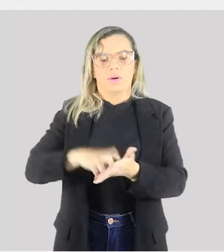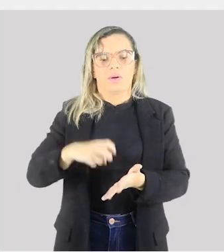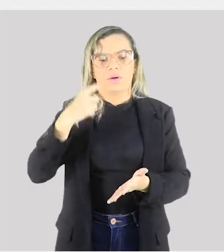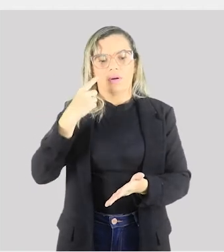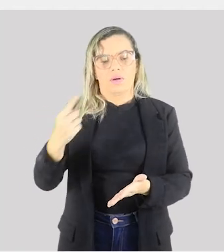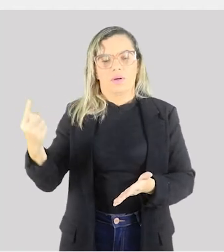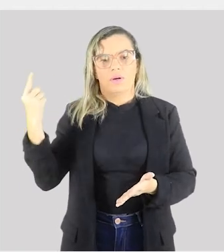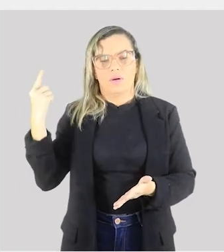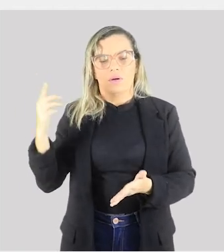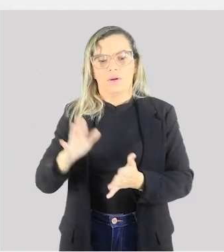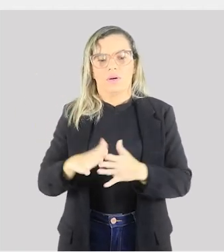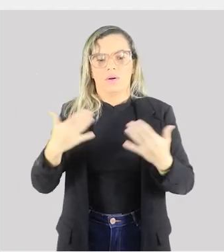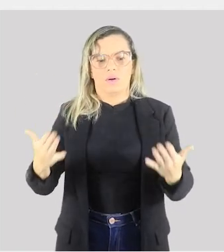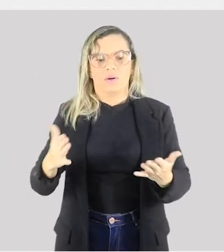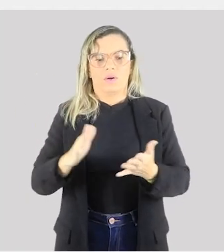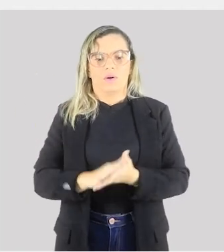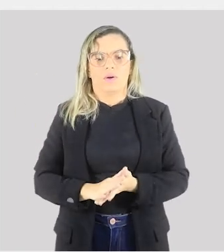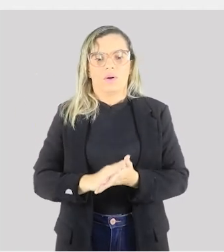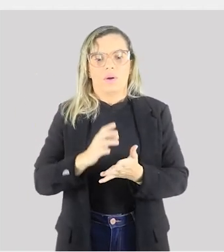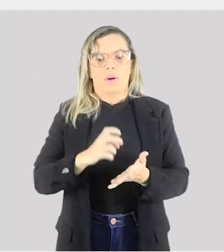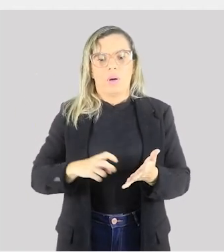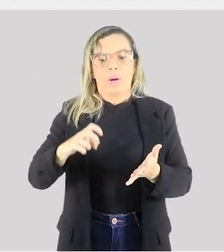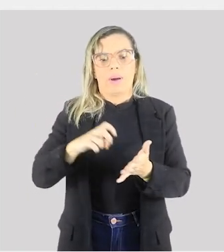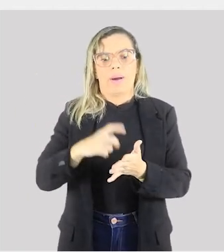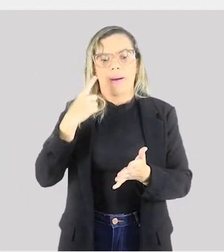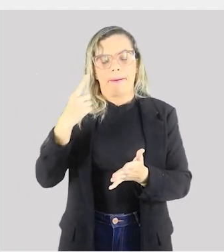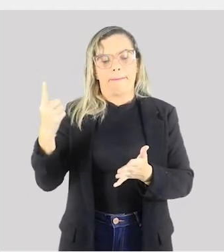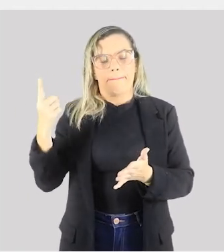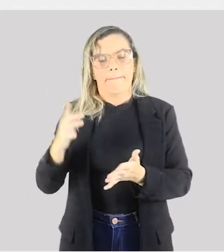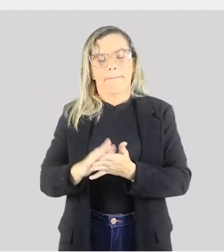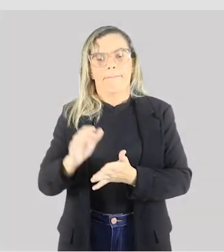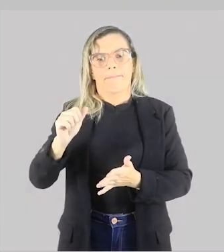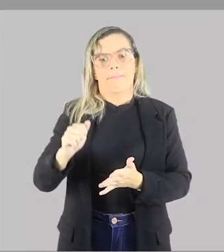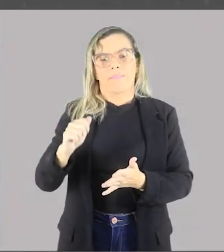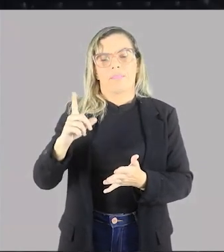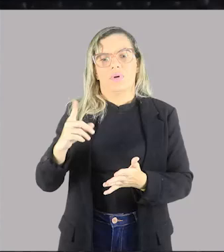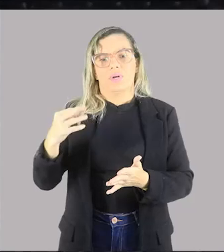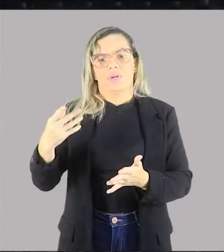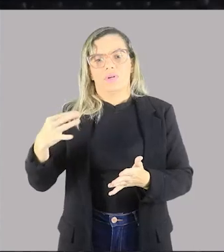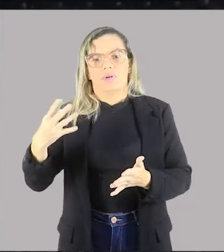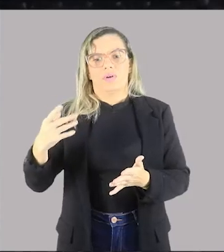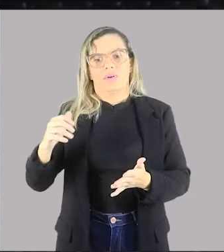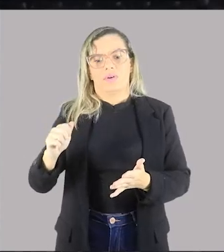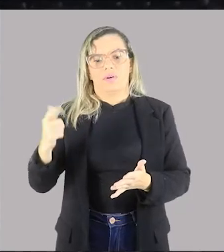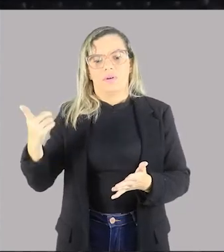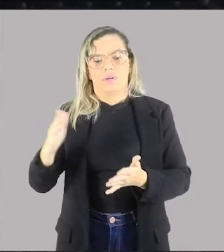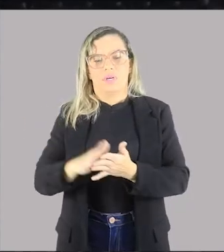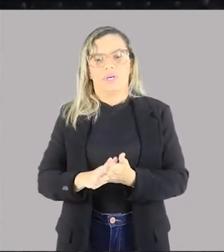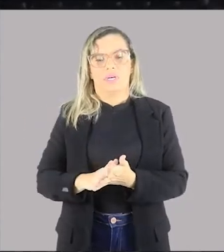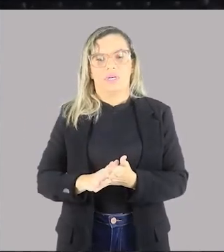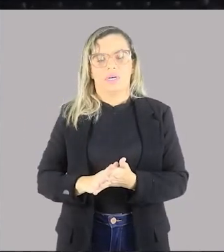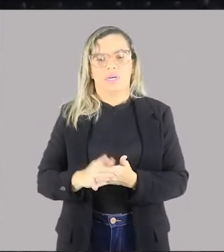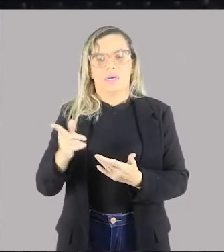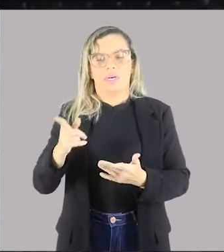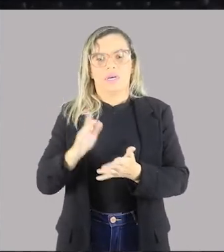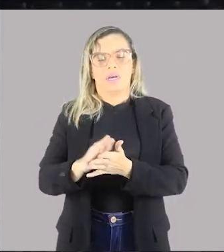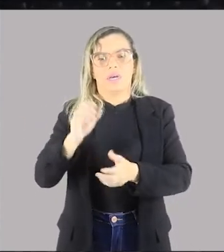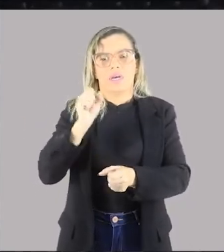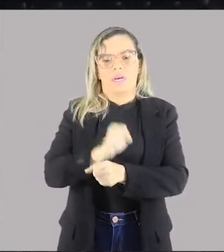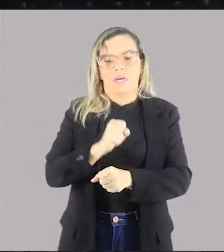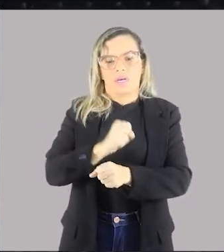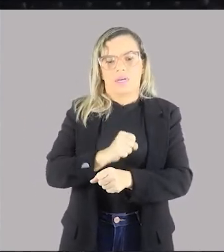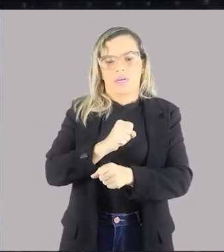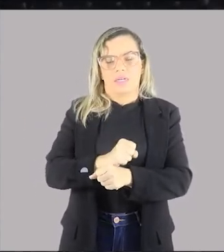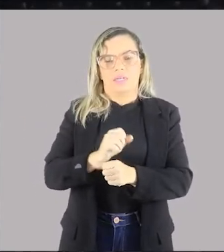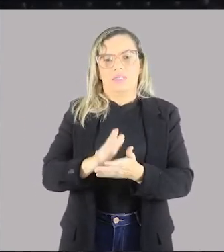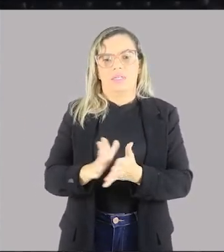punida com a infração punida com advertência, ela demora 3 anos para ser retirada dos